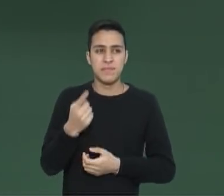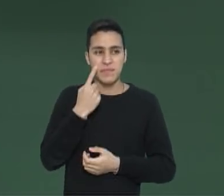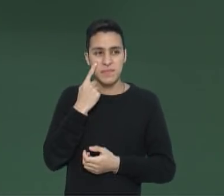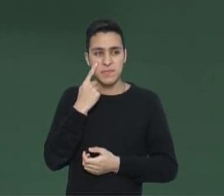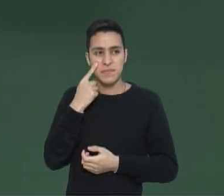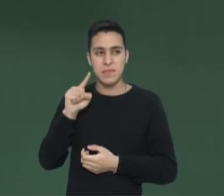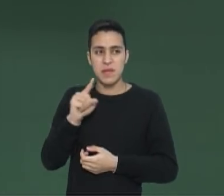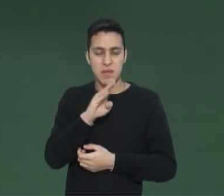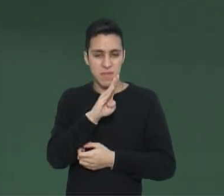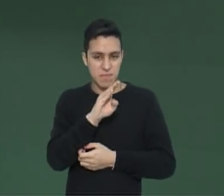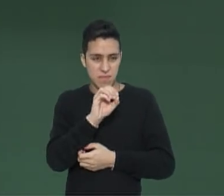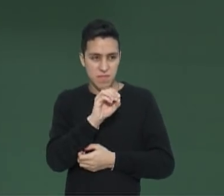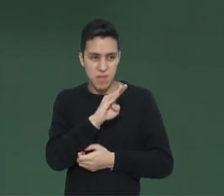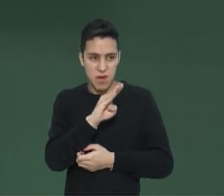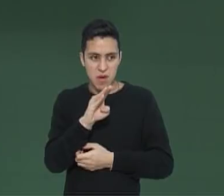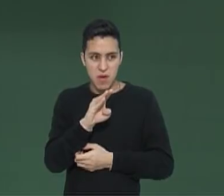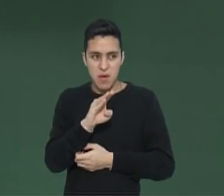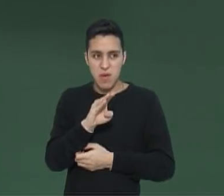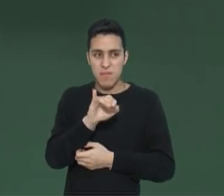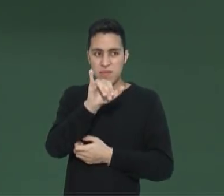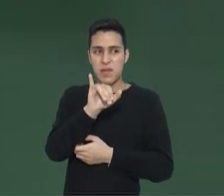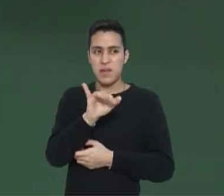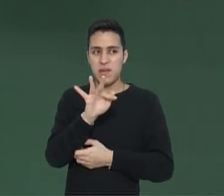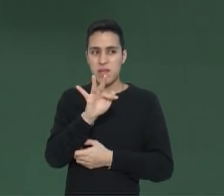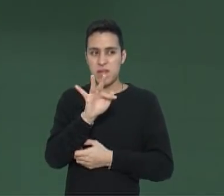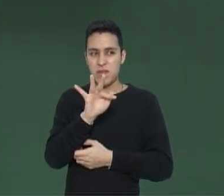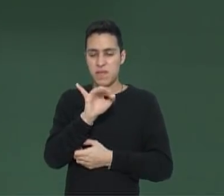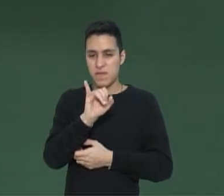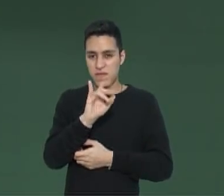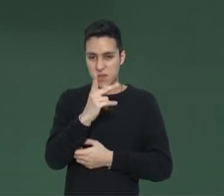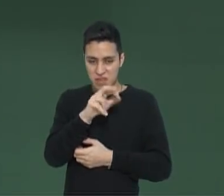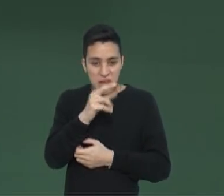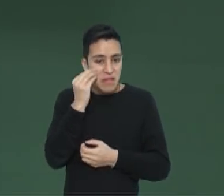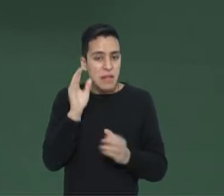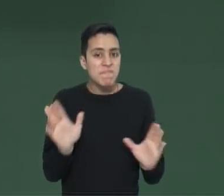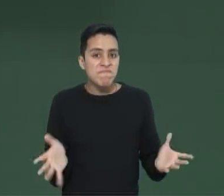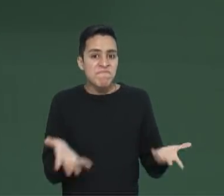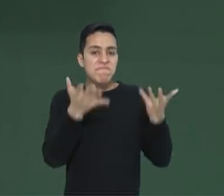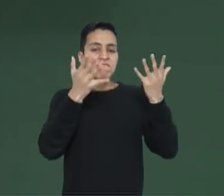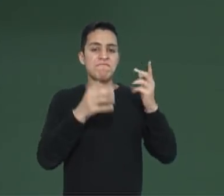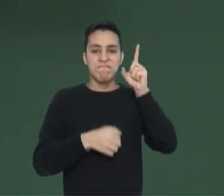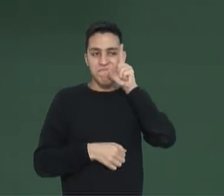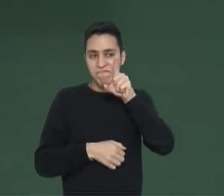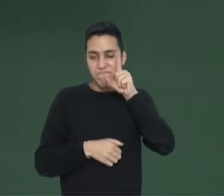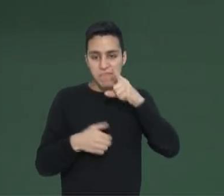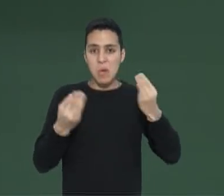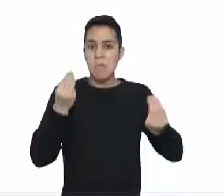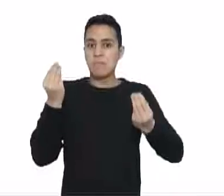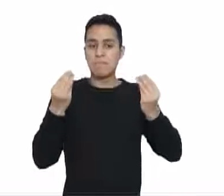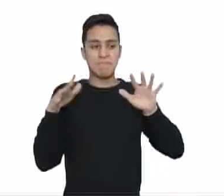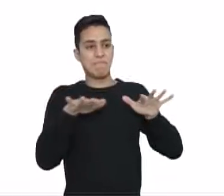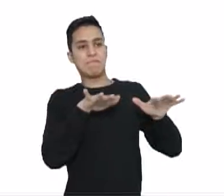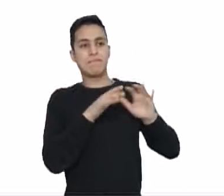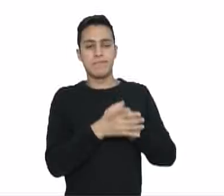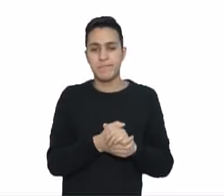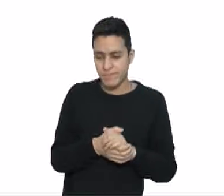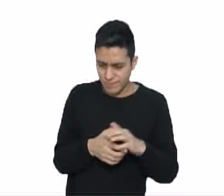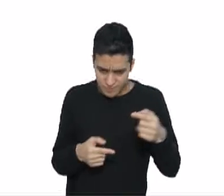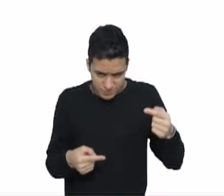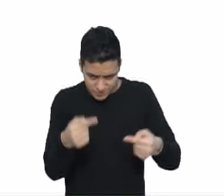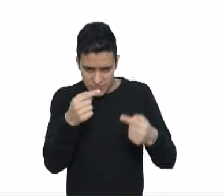Fischer, então, recaiu a responsabilidade de levantar o moral americano. Essa disputa refletiu também